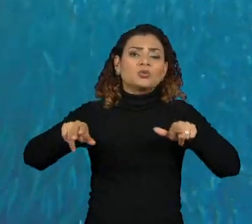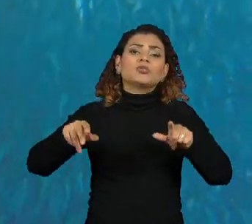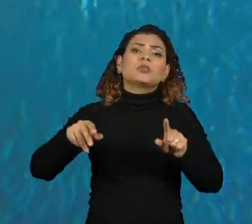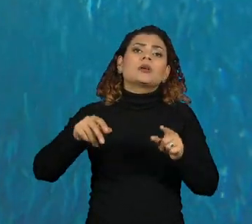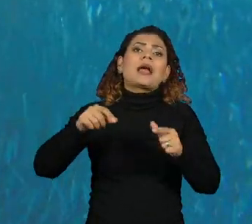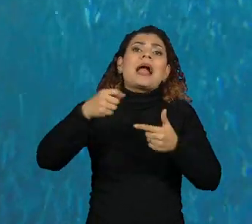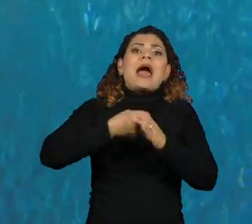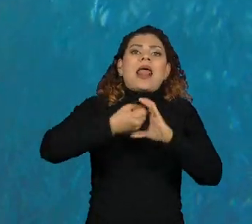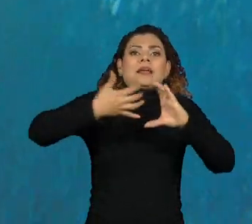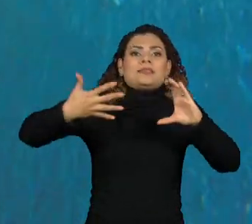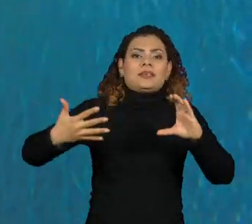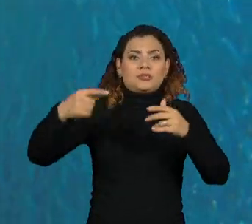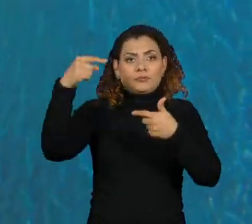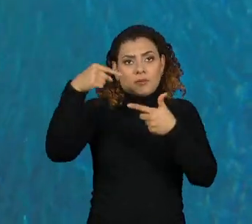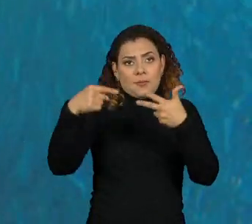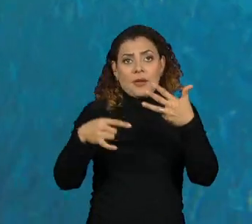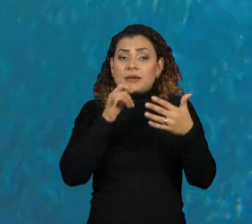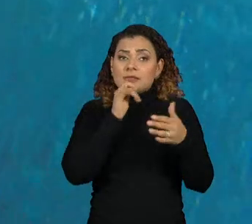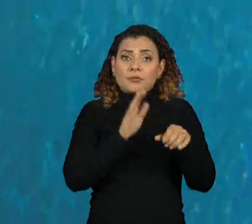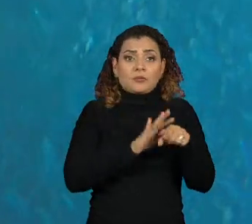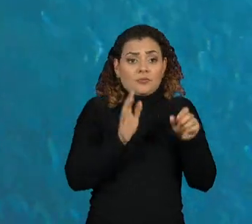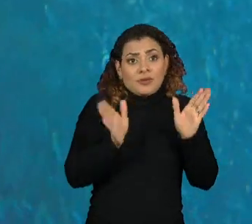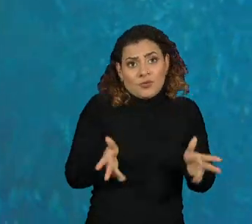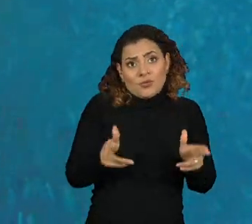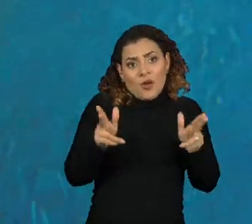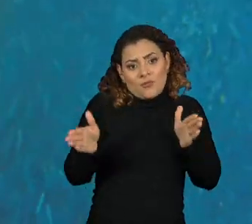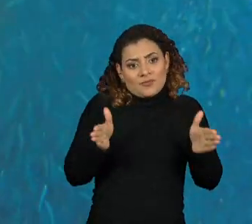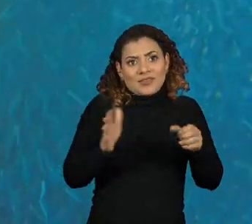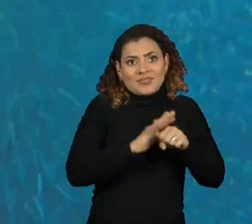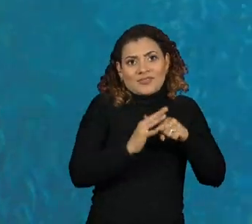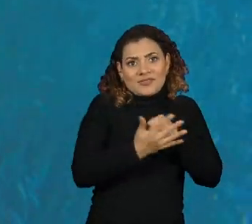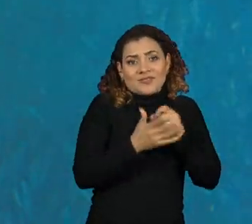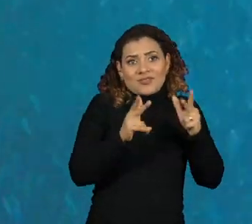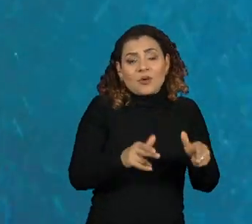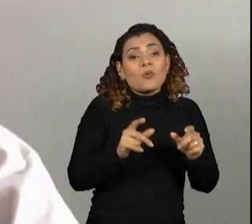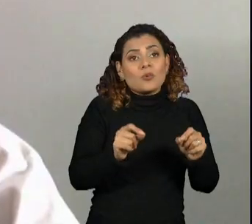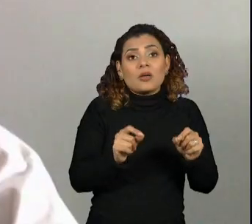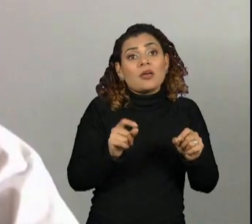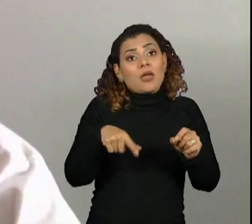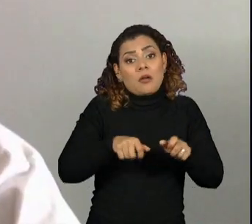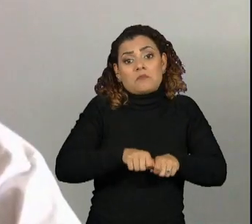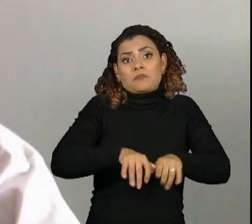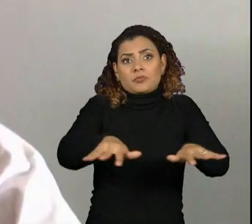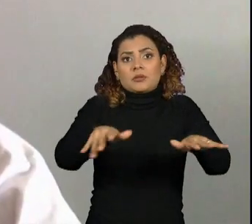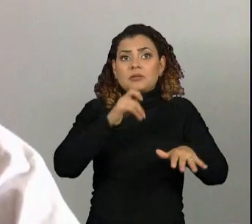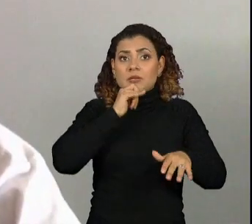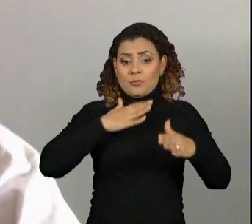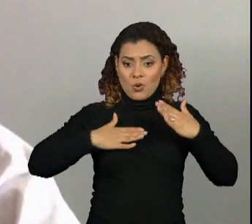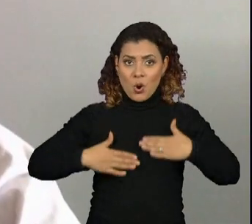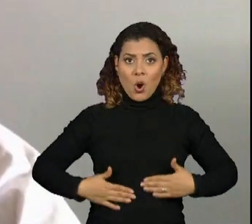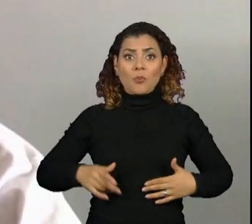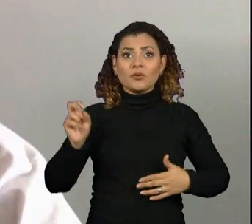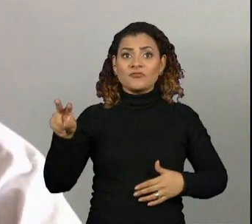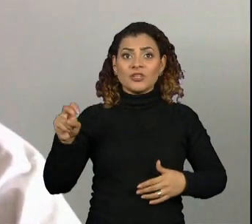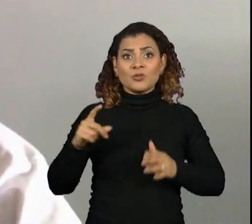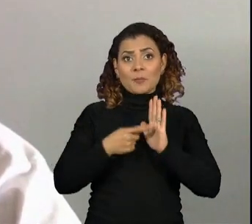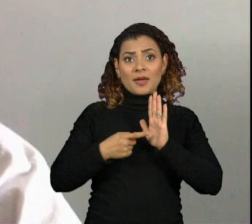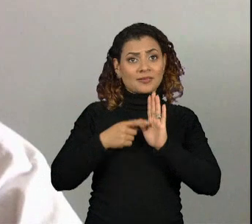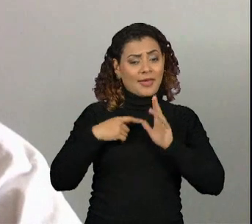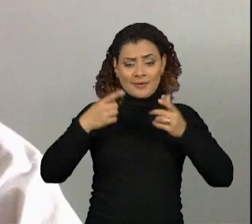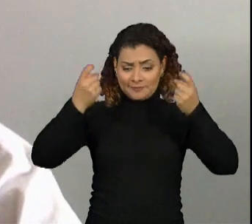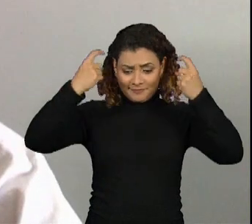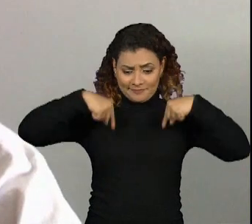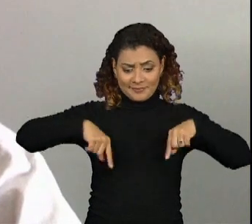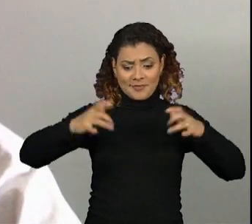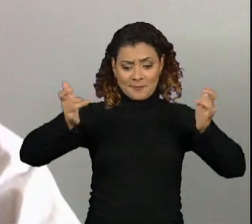Por exemplo, o exemplo da pandemia nossa aí é justamente um problema de invasão. A gente, no nosso corpo, leva vírus e bactérias a toda hora